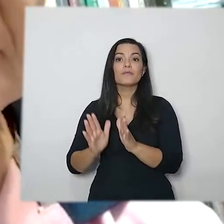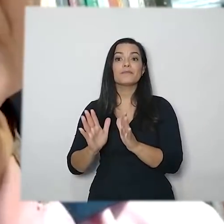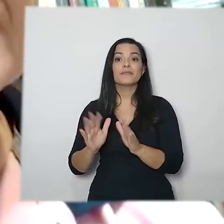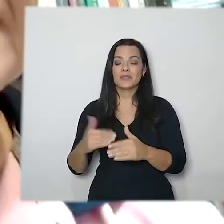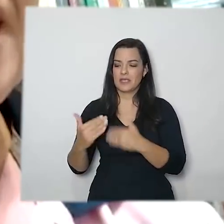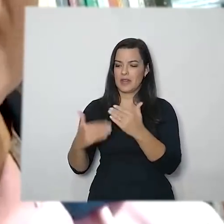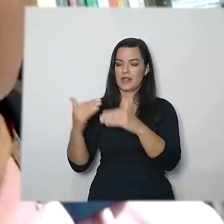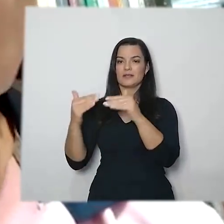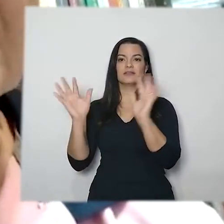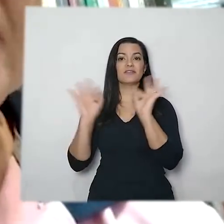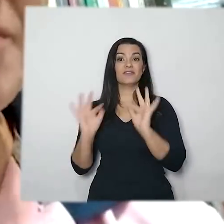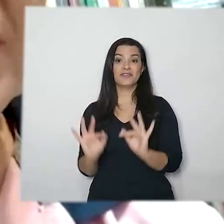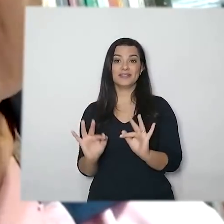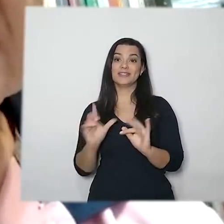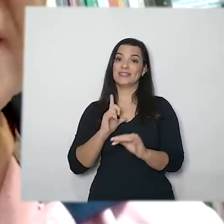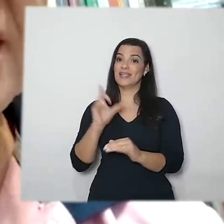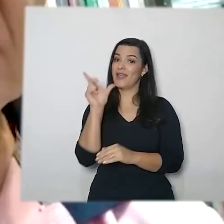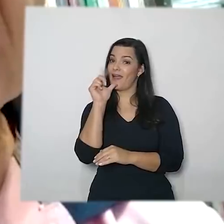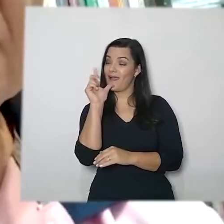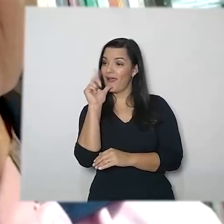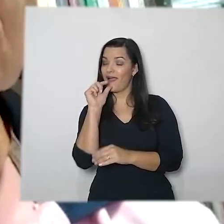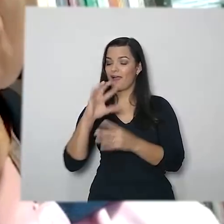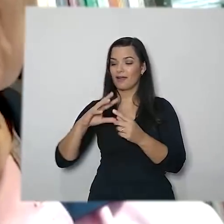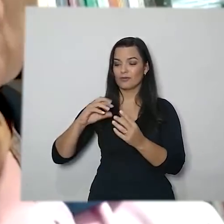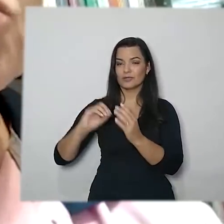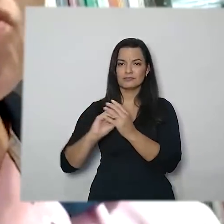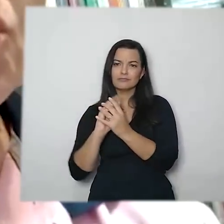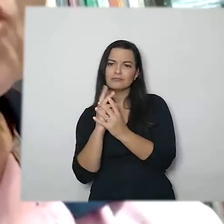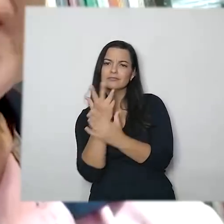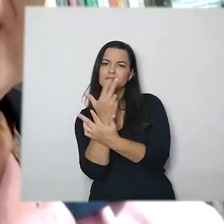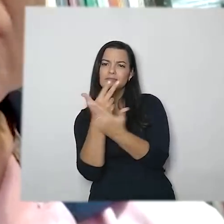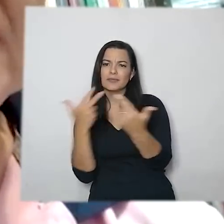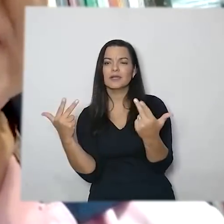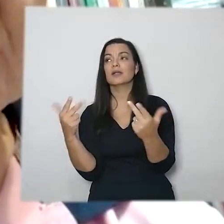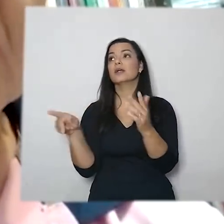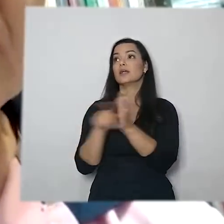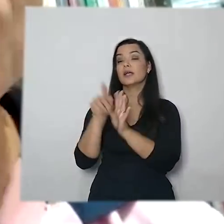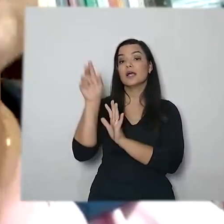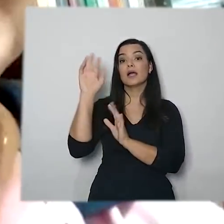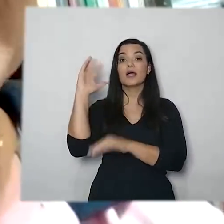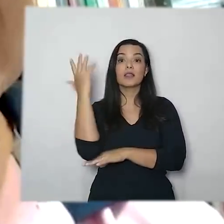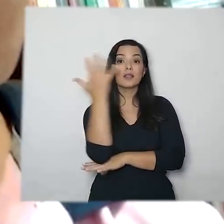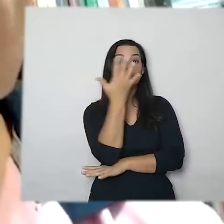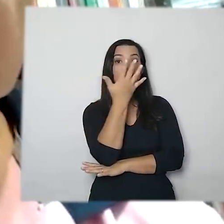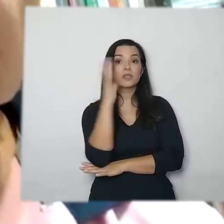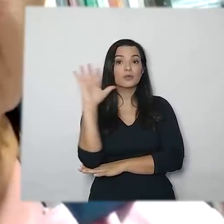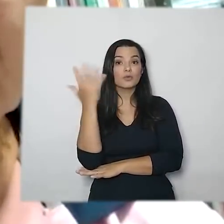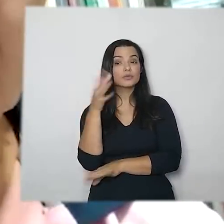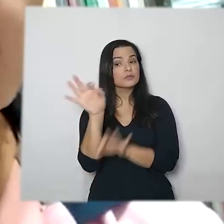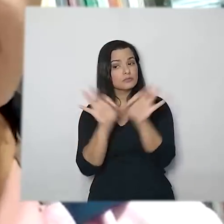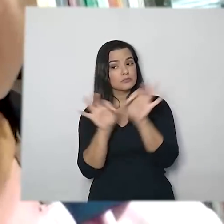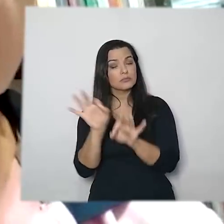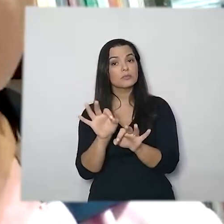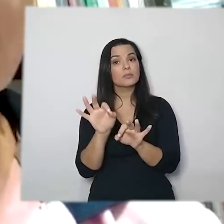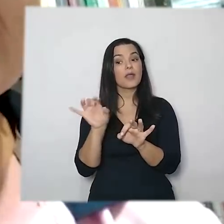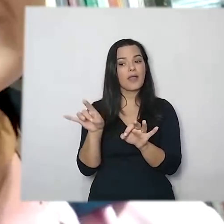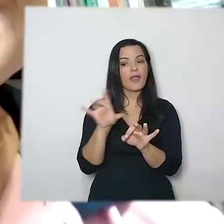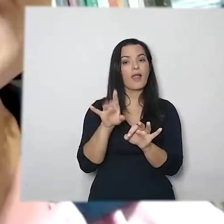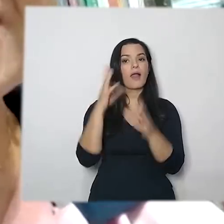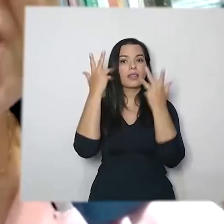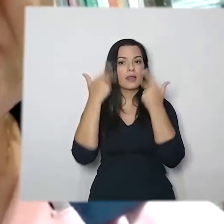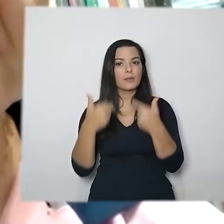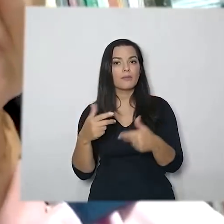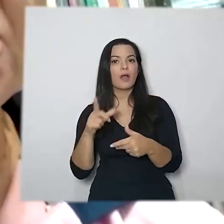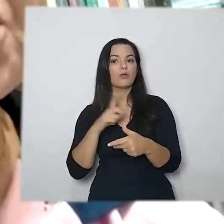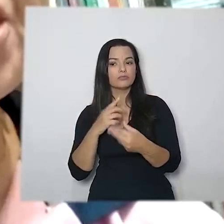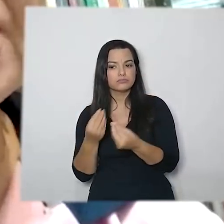felizes. Tem a água, tem as plantas, alimentos, tudo como a natureza preparou para cada tipo de animal. Se